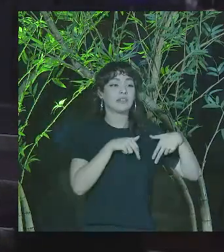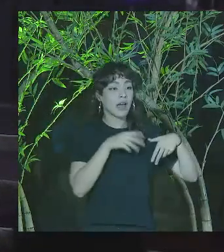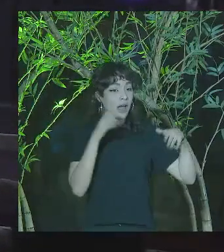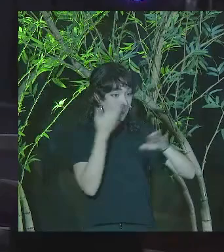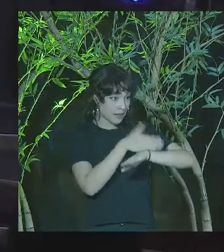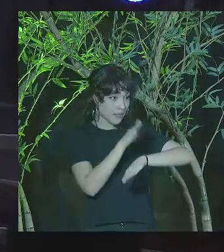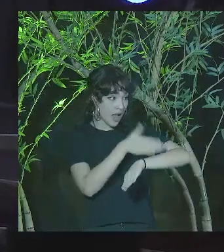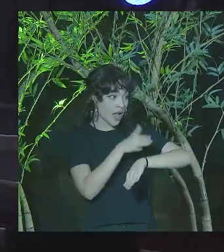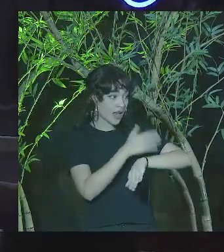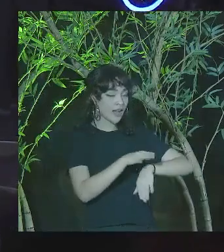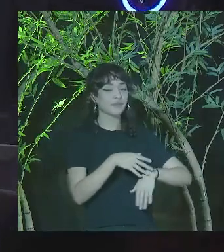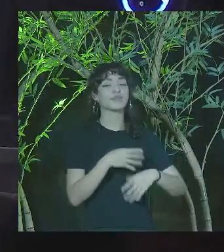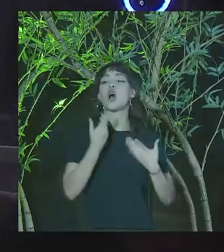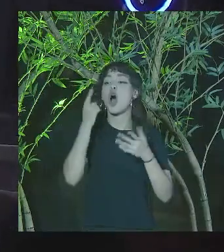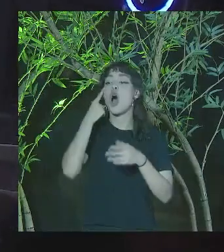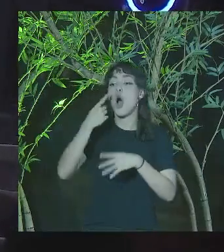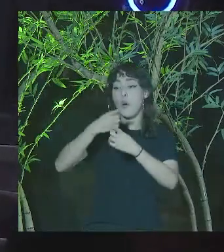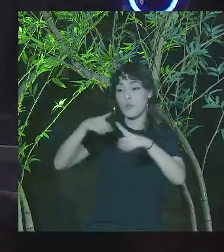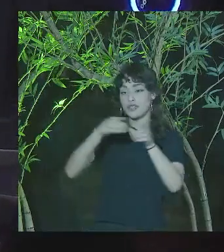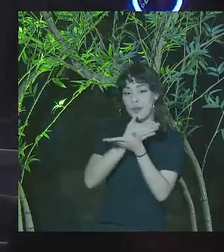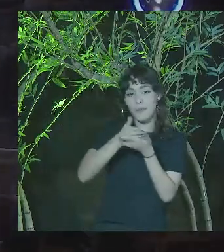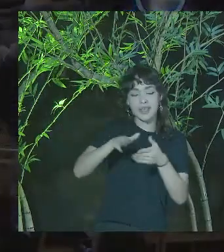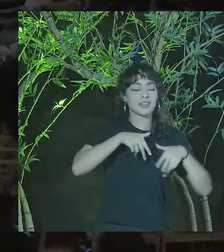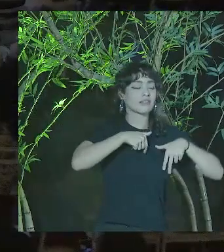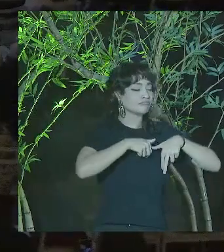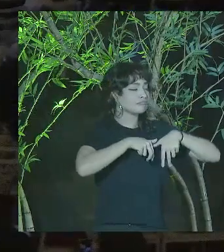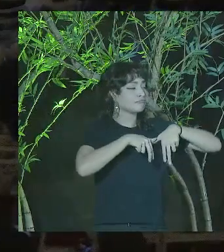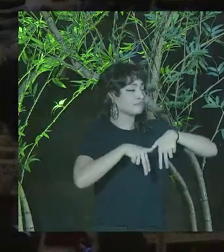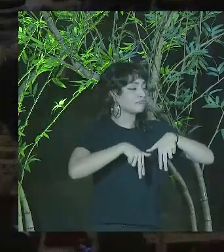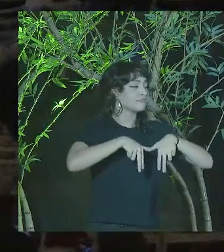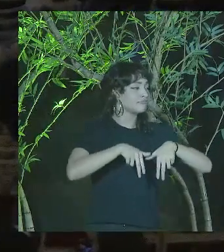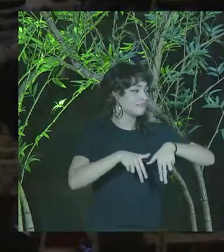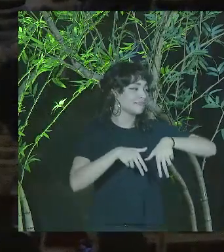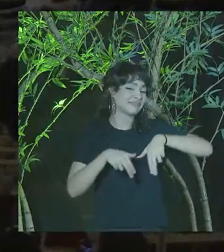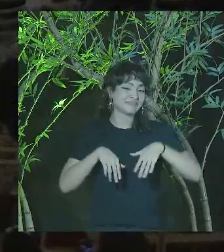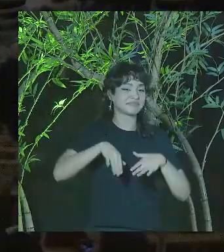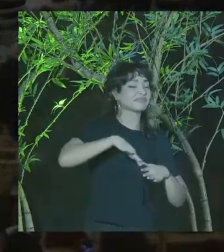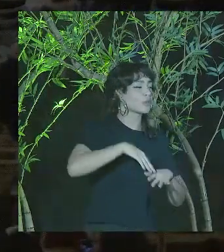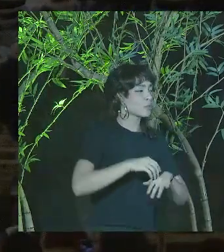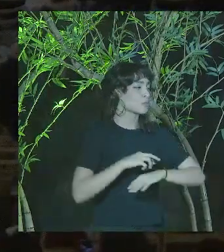Prepara. DJ, é o meu sinal pra você começar. Vai. Então vai.